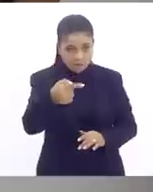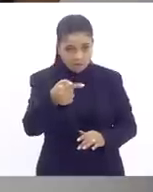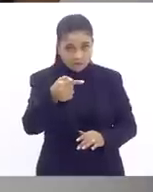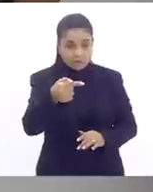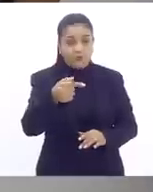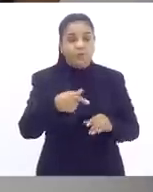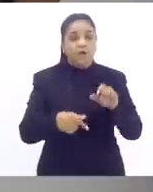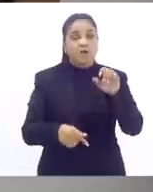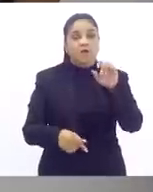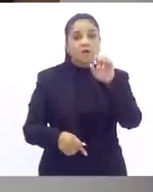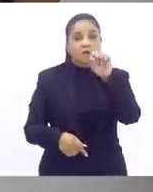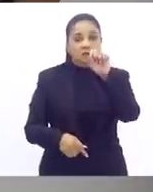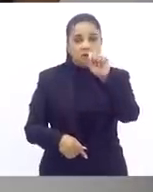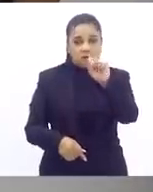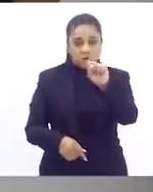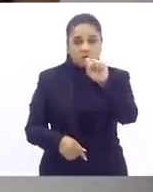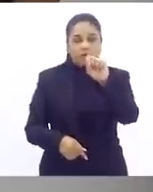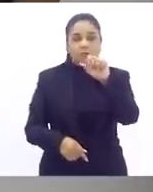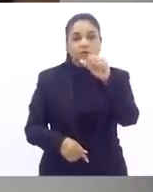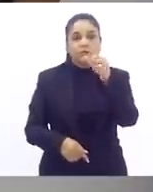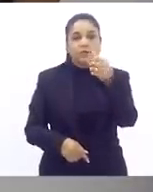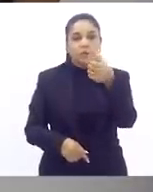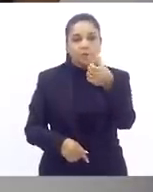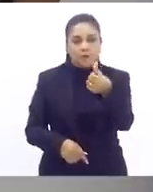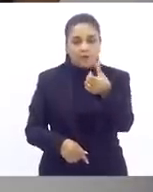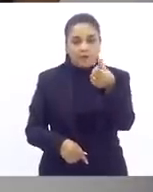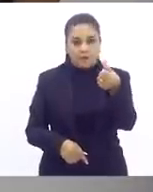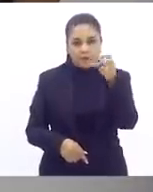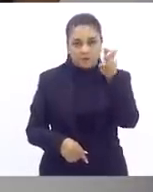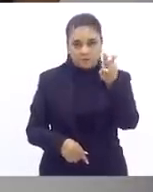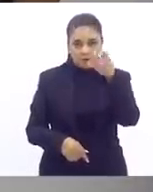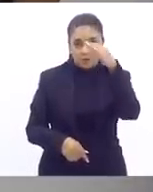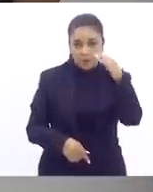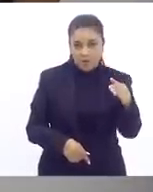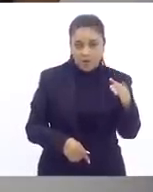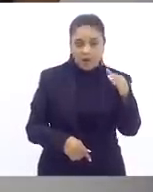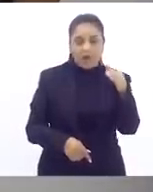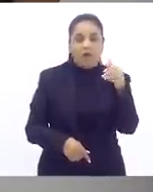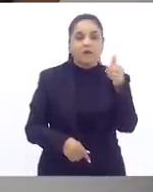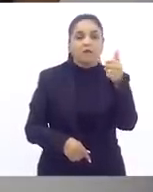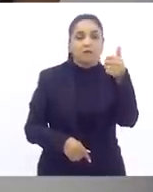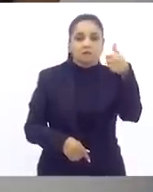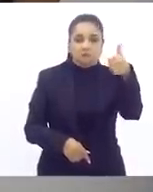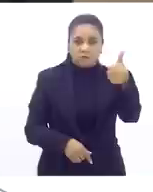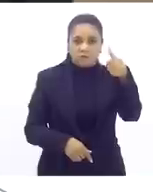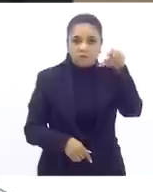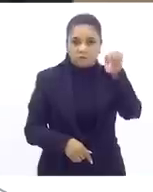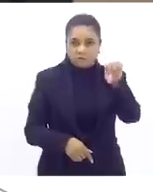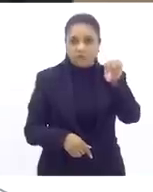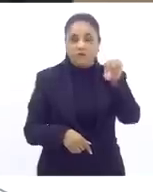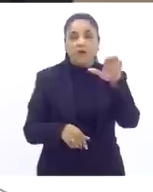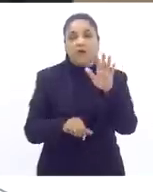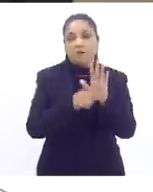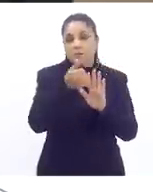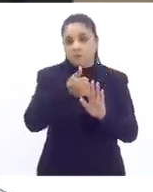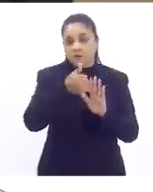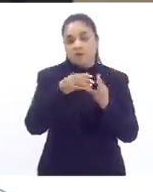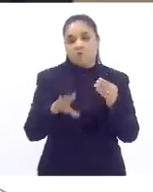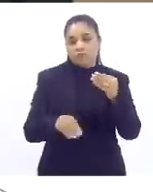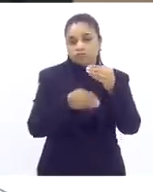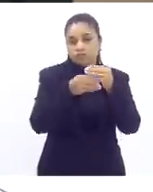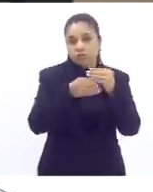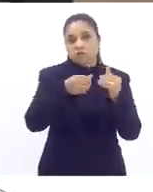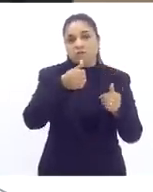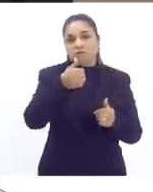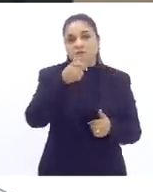e ali 8665 Salvo engano de 2019 a primeira lei ela criou adicional de 100% para